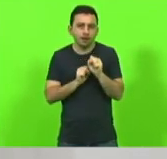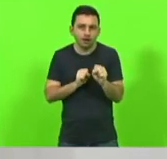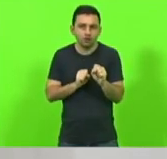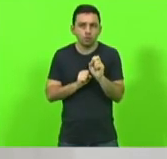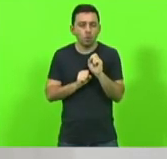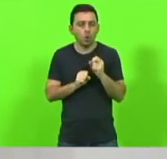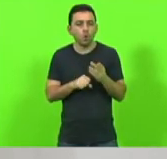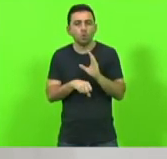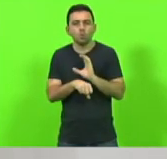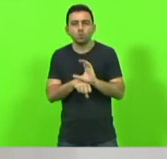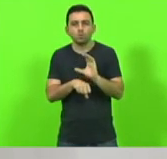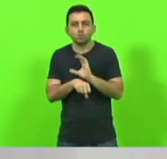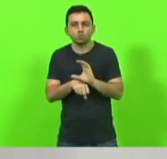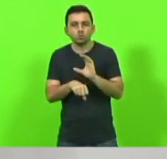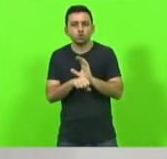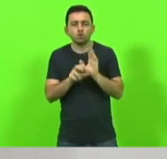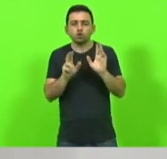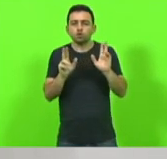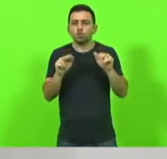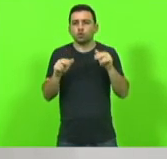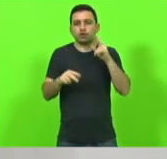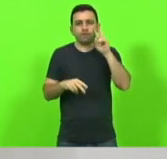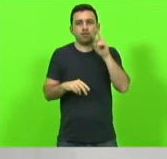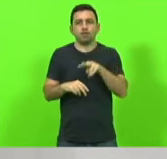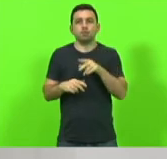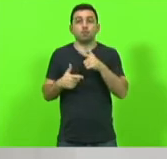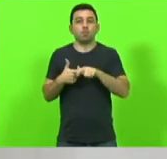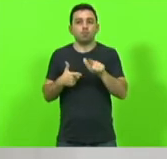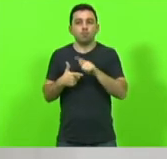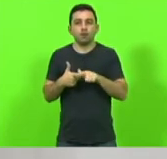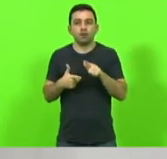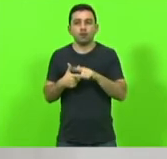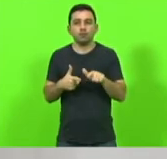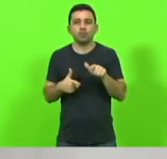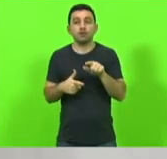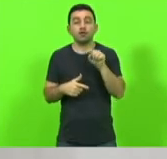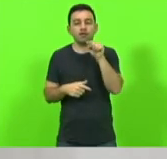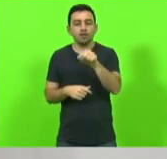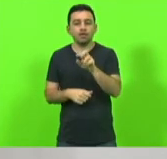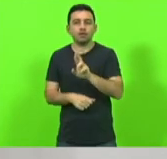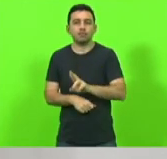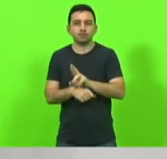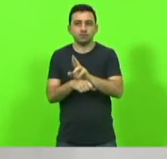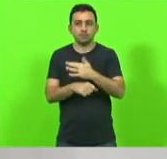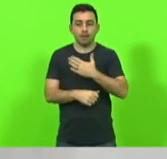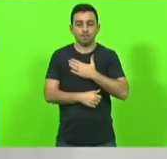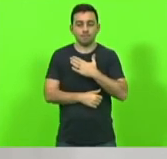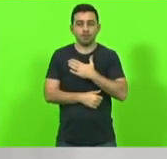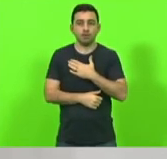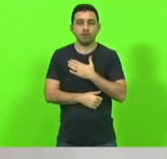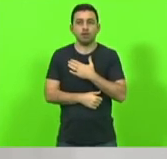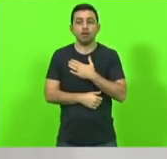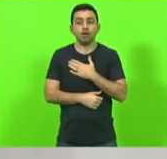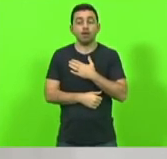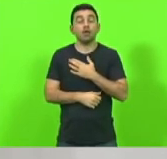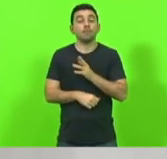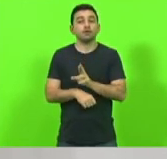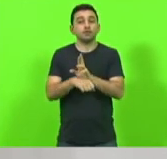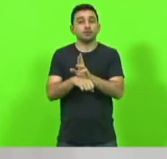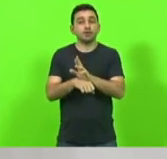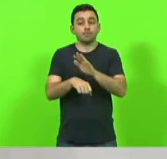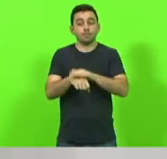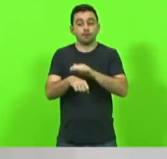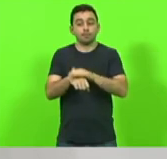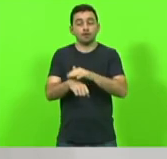curso, nunca olhem o problema pelo que ele representa para ti. Olhe pelo que ele